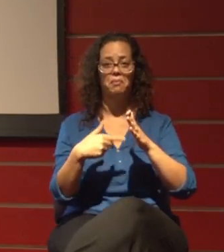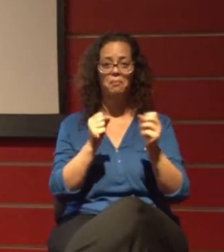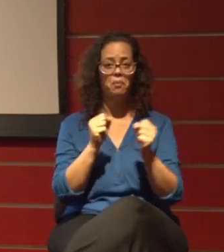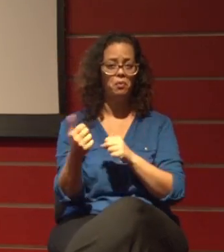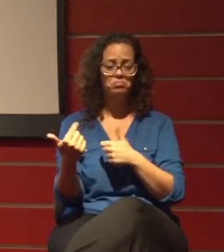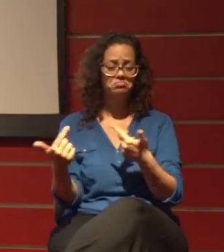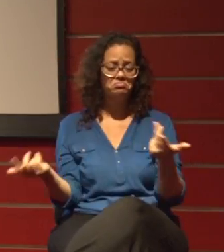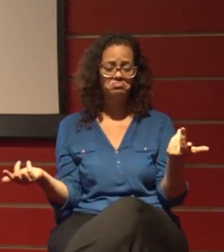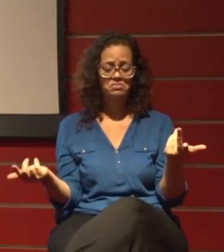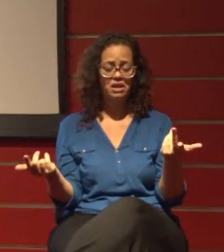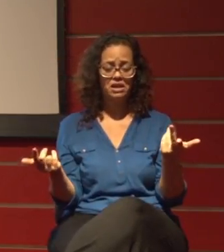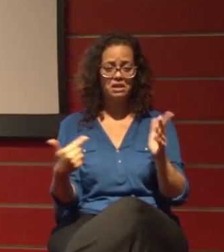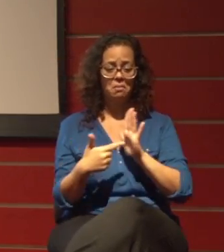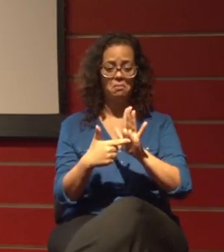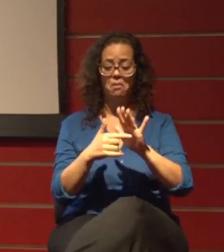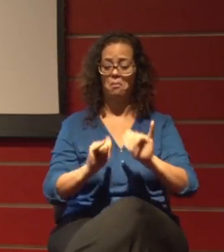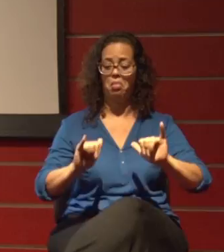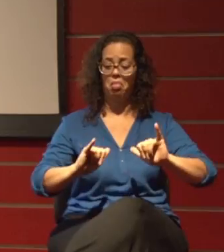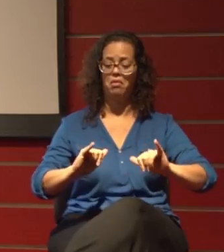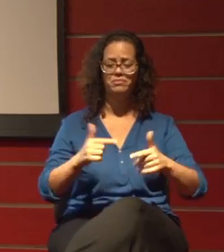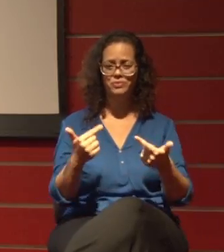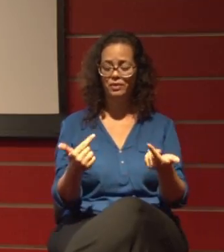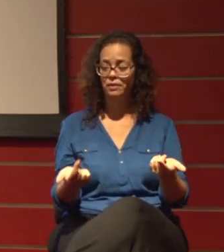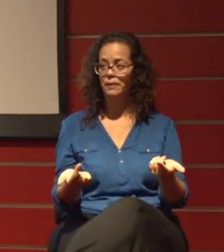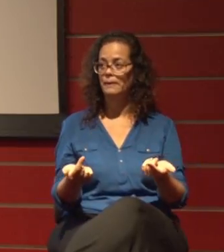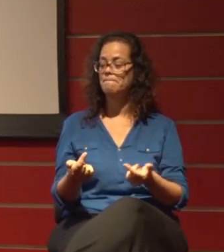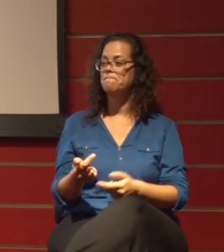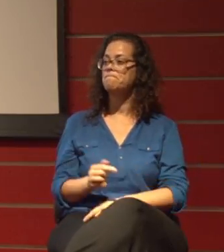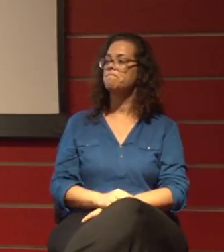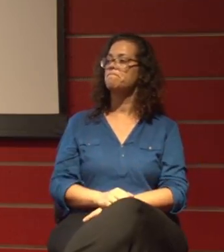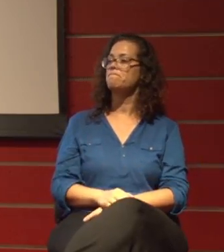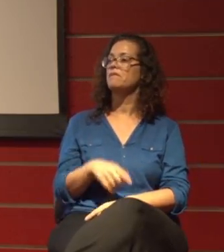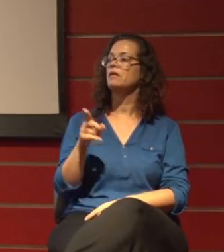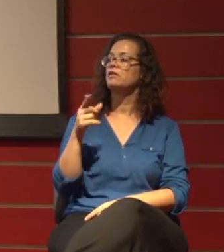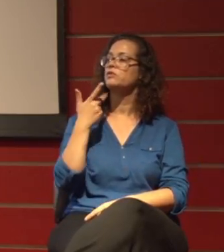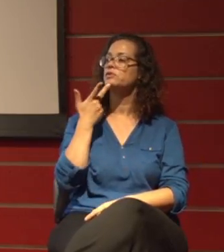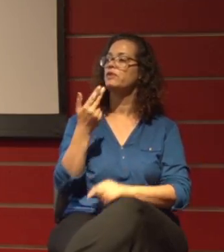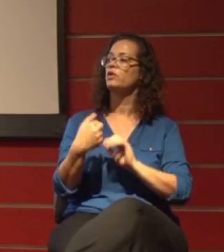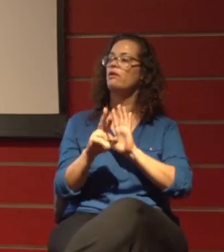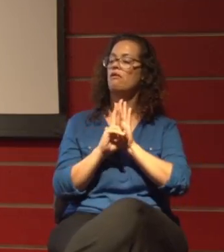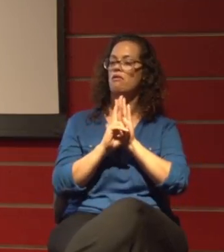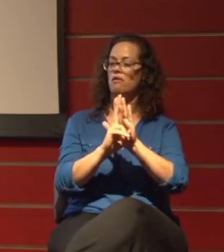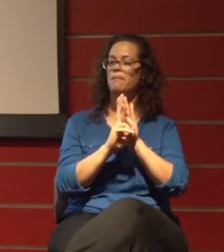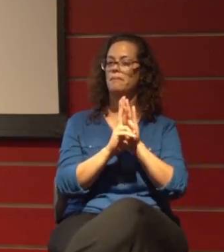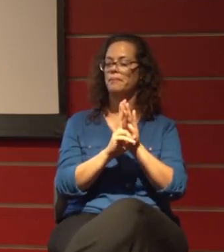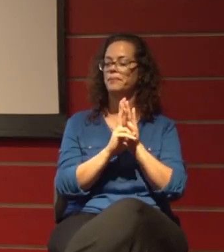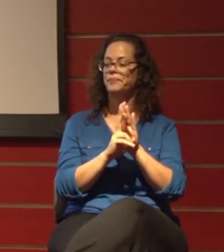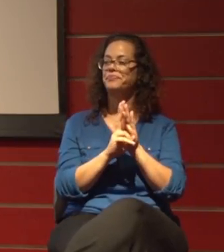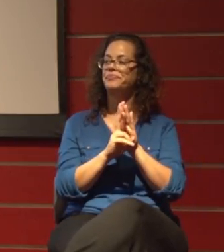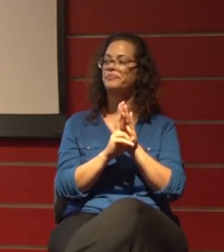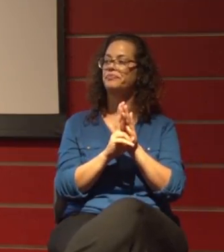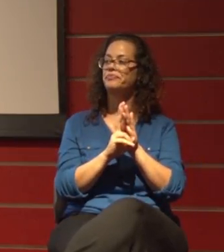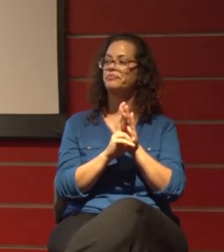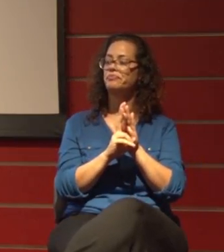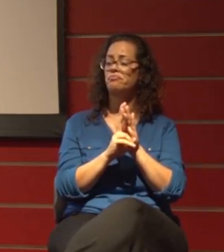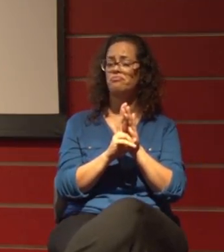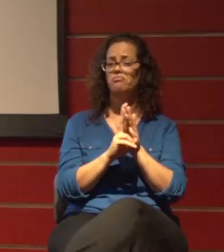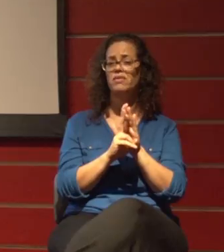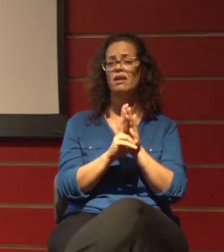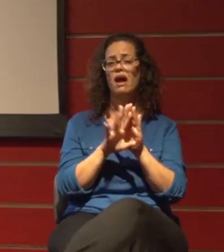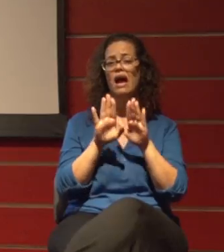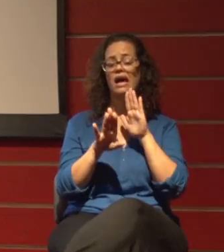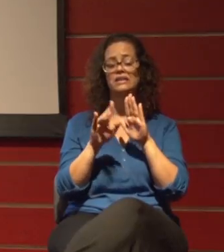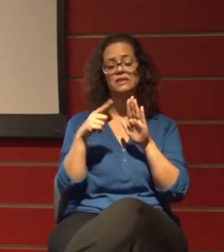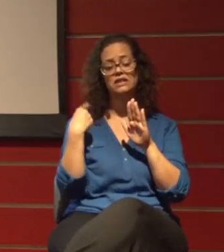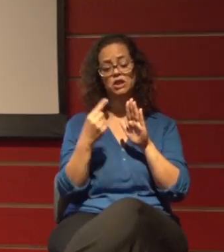eh dentro dessa questão da Represa atividade Ah é na maior parte das vezes ela nos é negada né